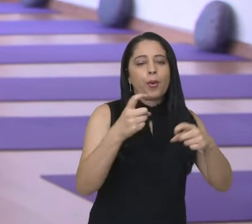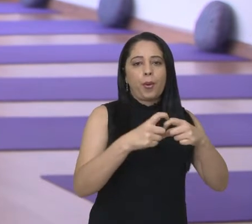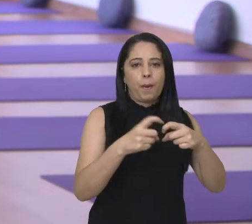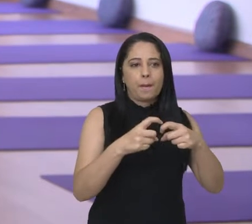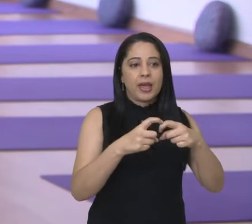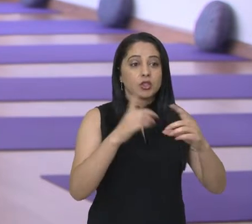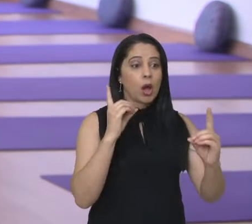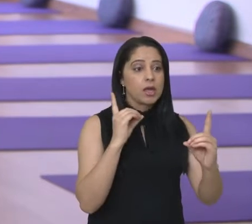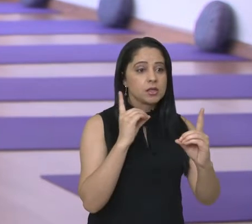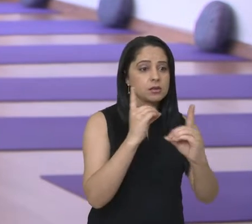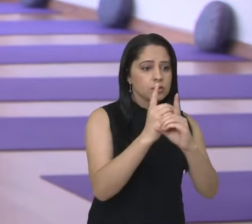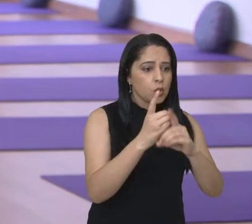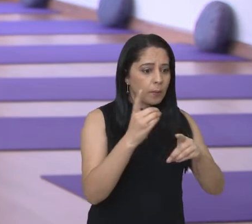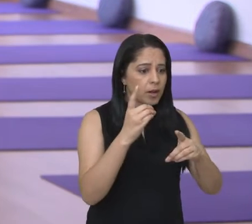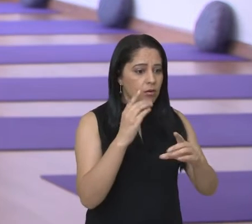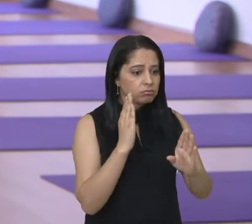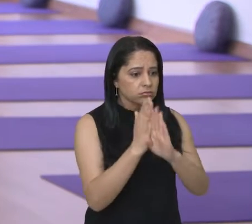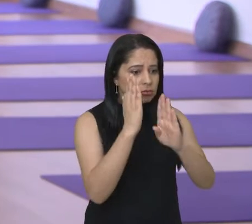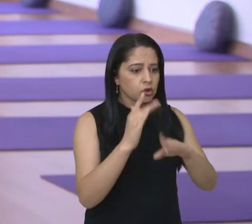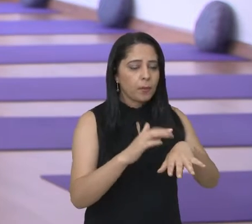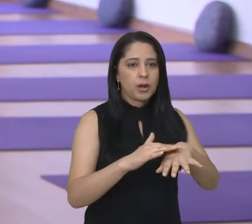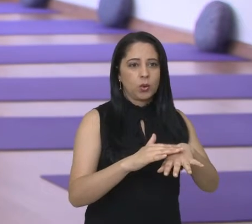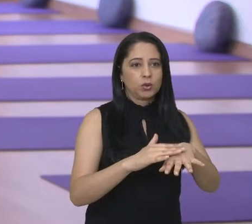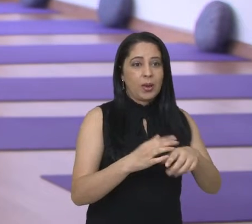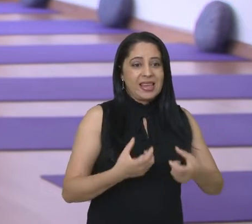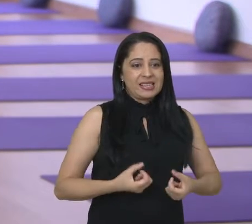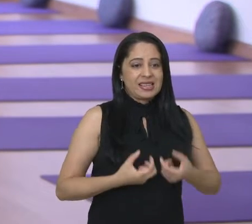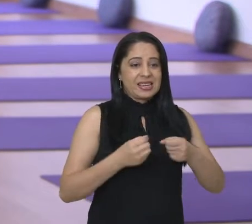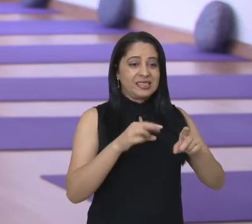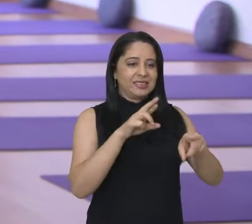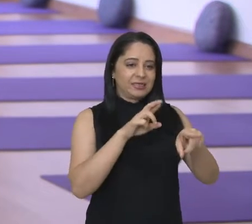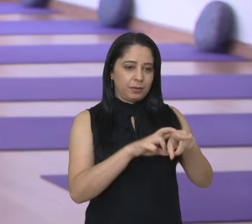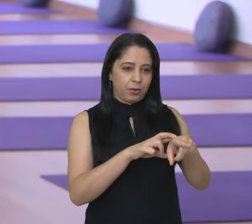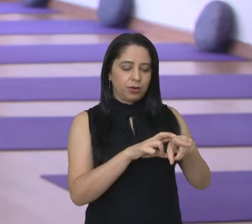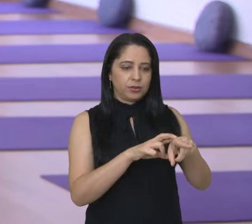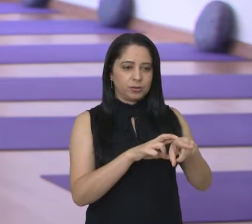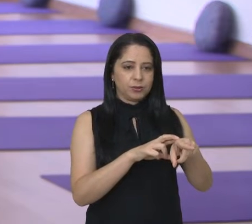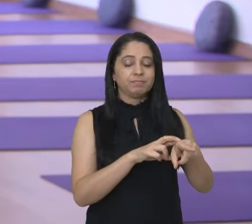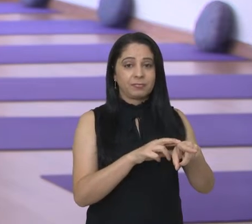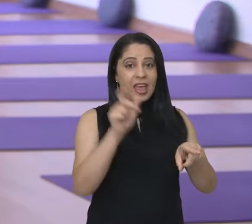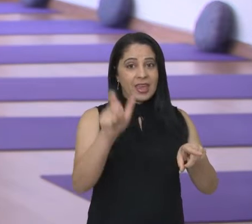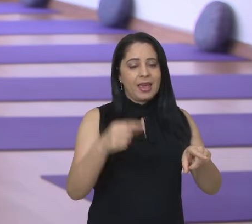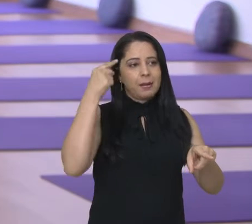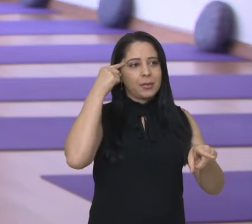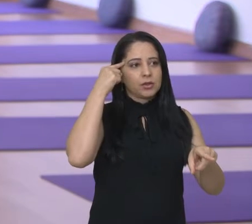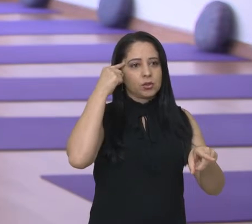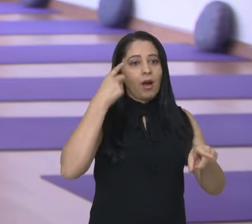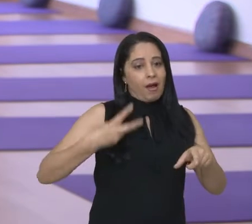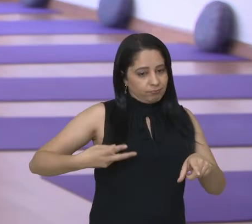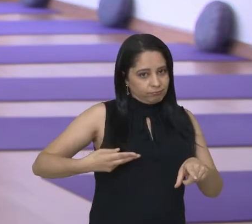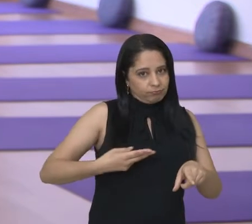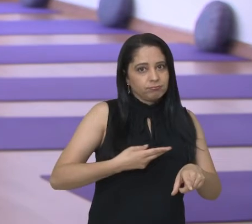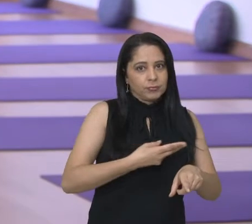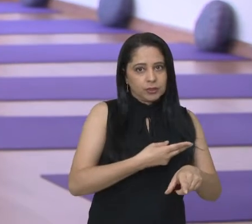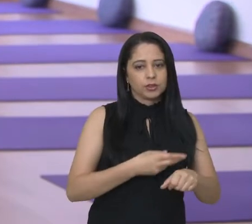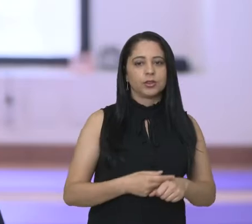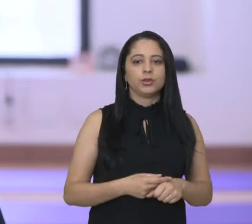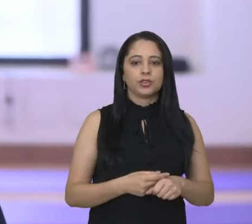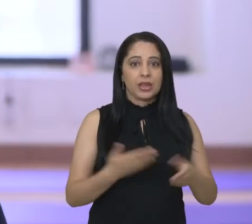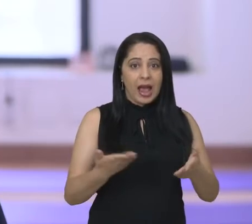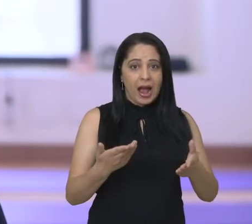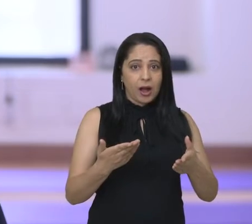próstata caiu como uma bomba para o professor de yoga, que logo optou por fazer a cirurgia para ficar